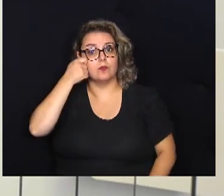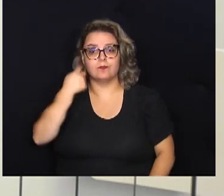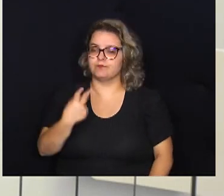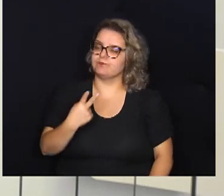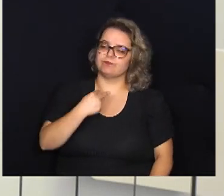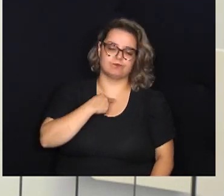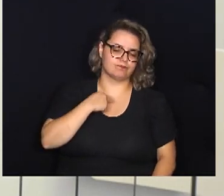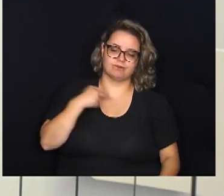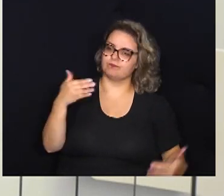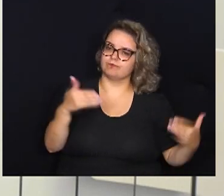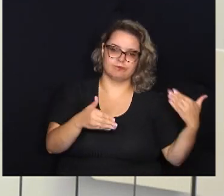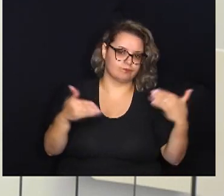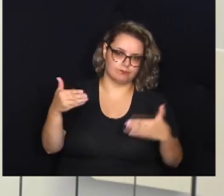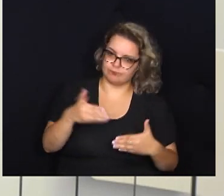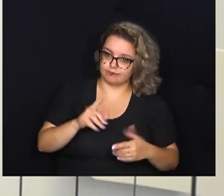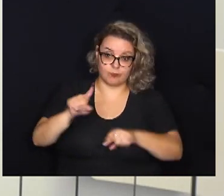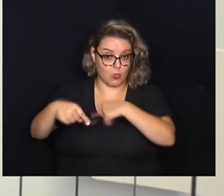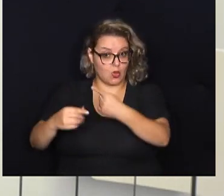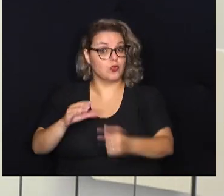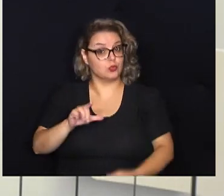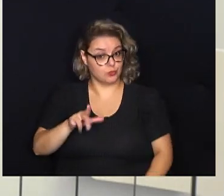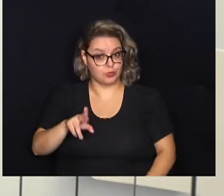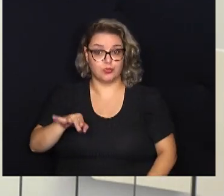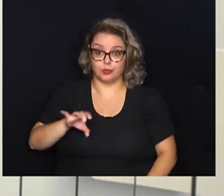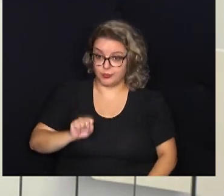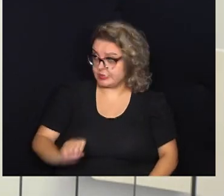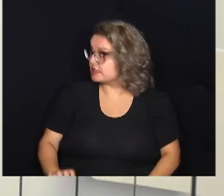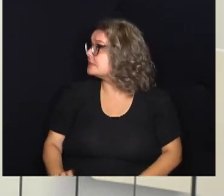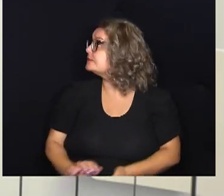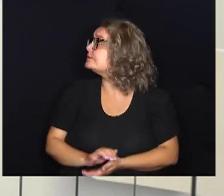podiam frequentar outros clubes sociais.